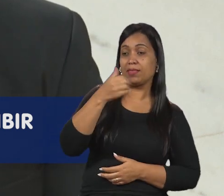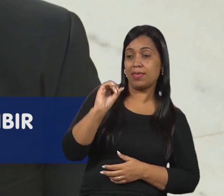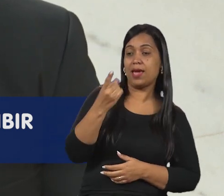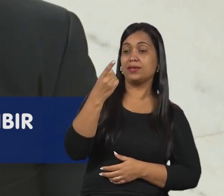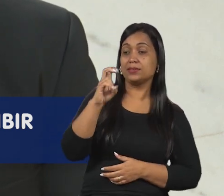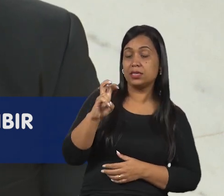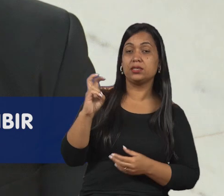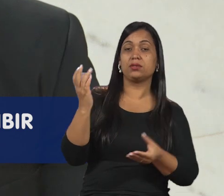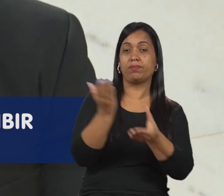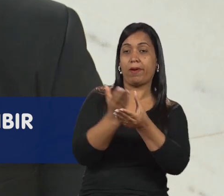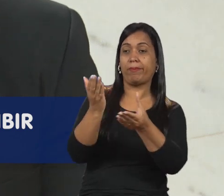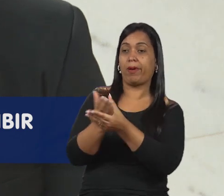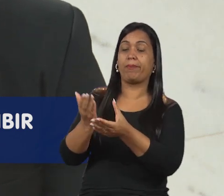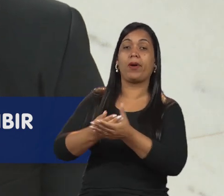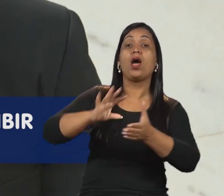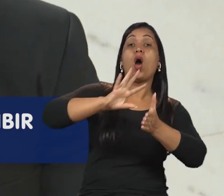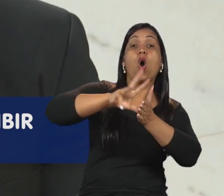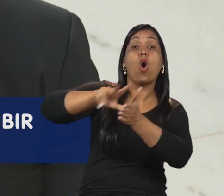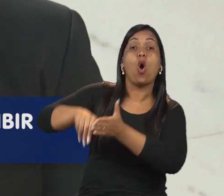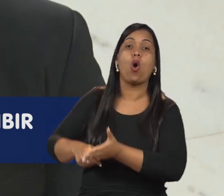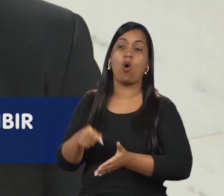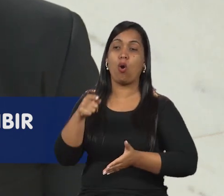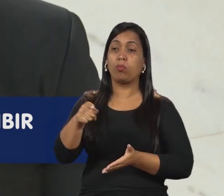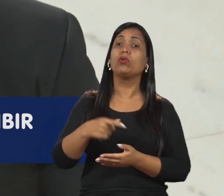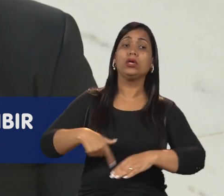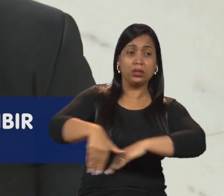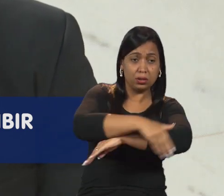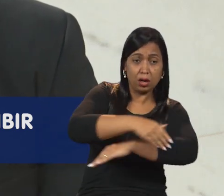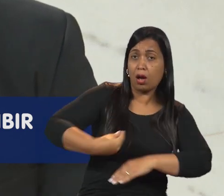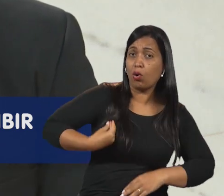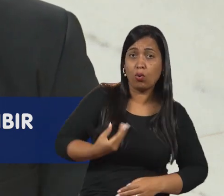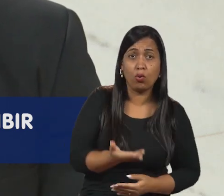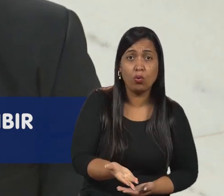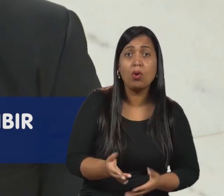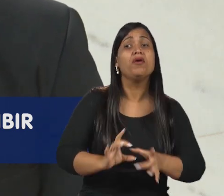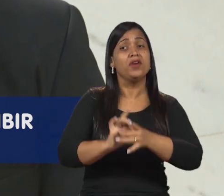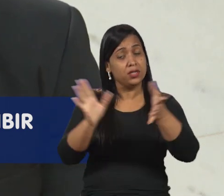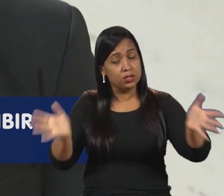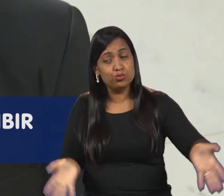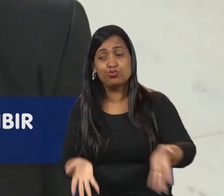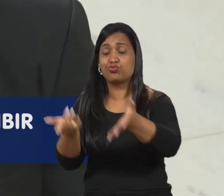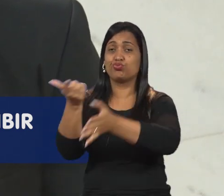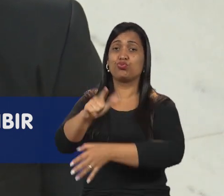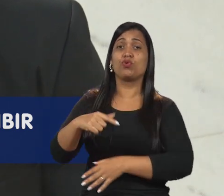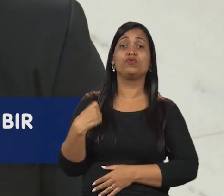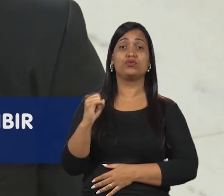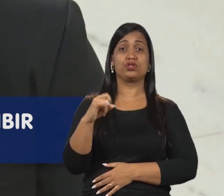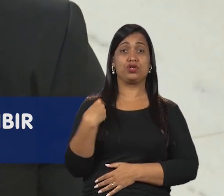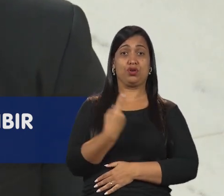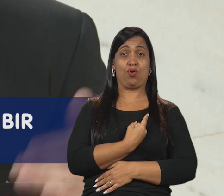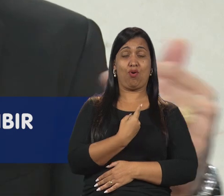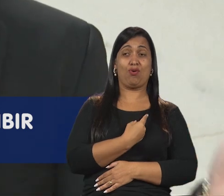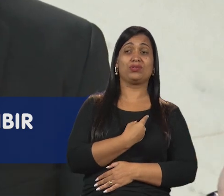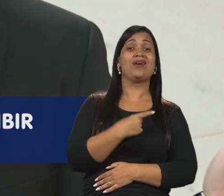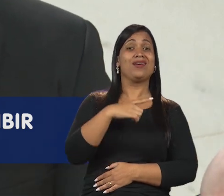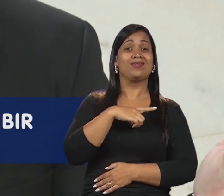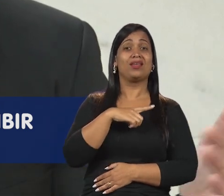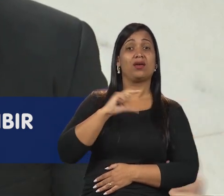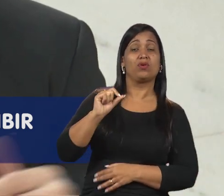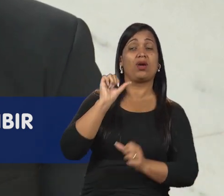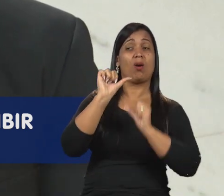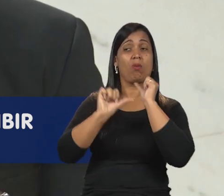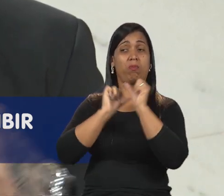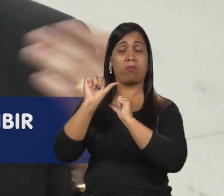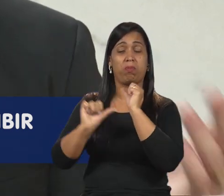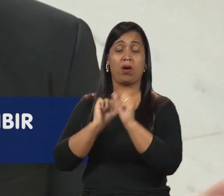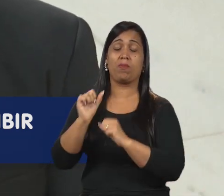15 passagens por furto. Estão nas ruas e vão ser soltos novamente. Então, se a gente aqui, né, teríamos que ter uma